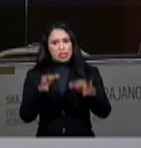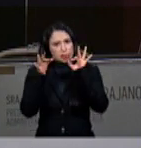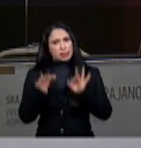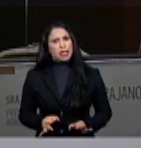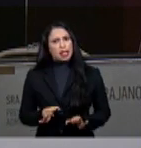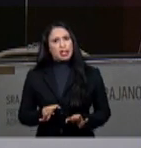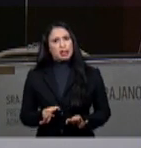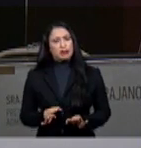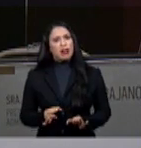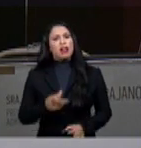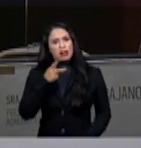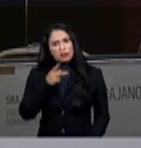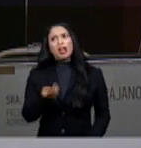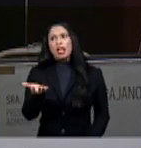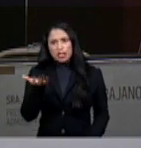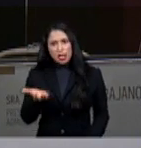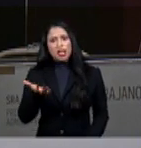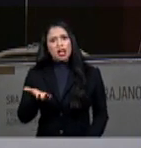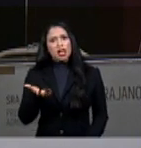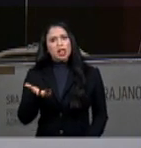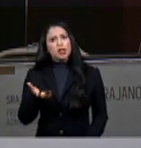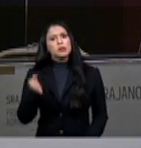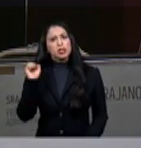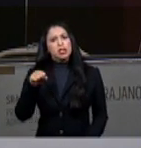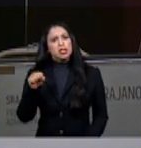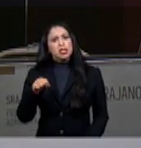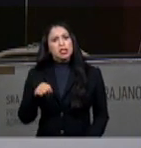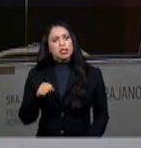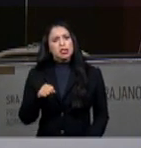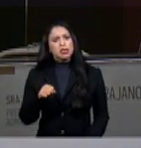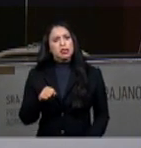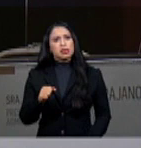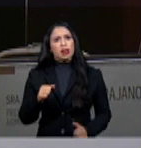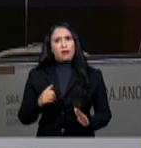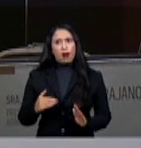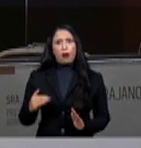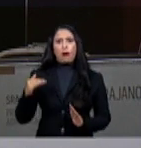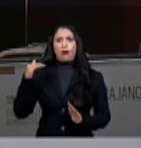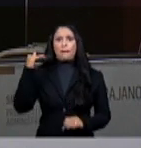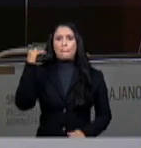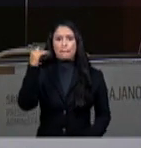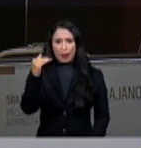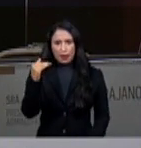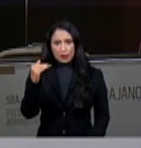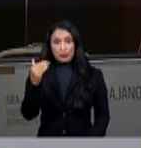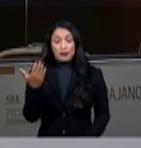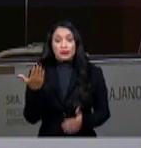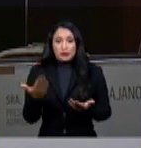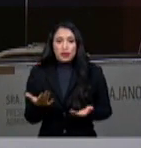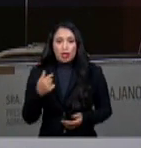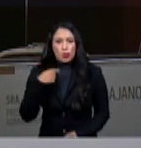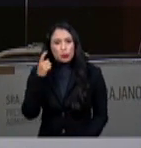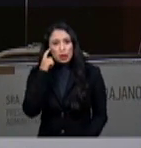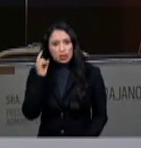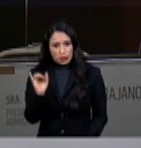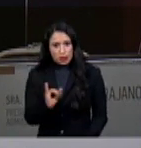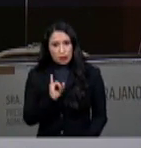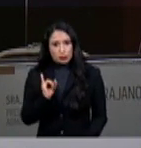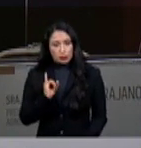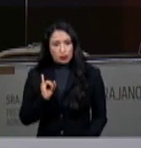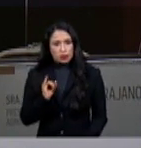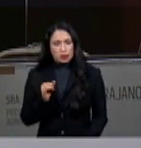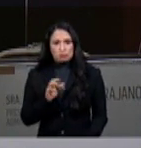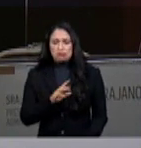assim queremos Queremos queremos e deixar para subir a régua e ontem eu acho muito importante eu não